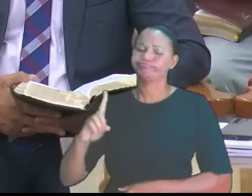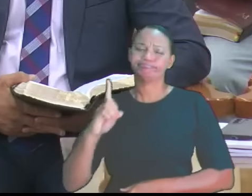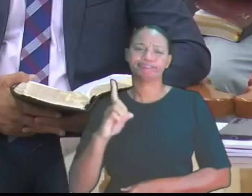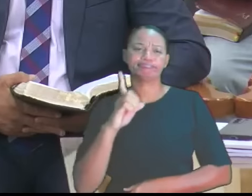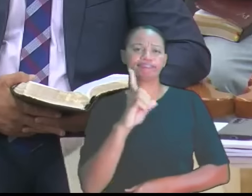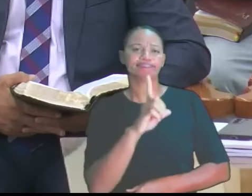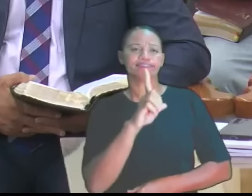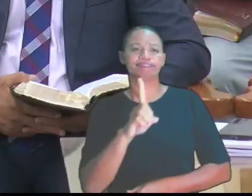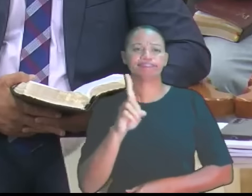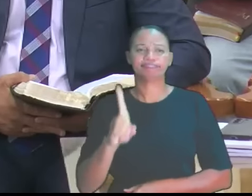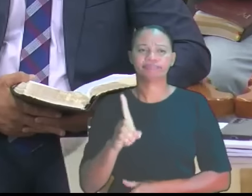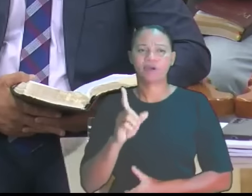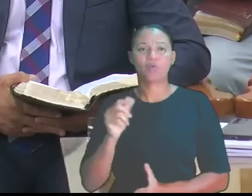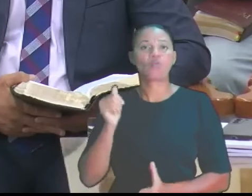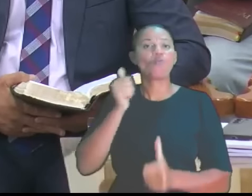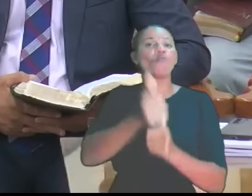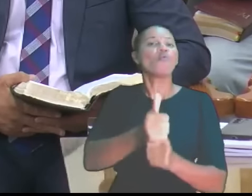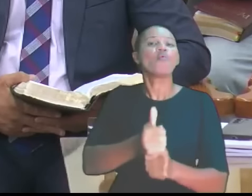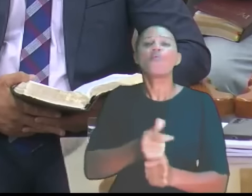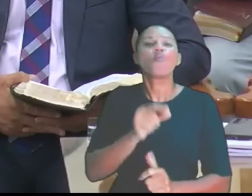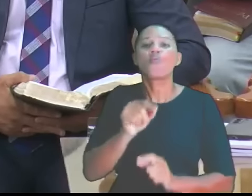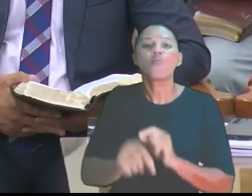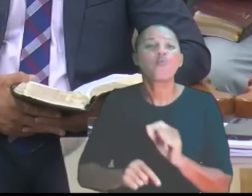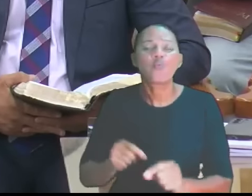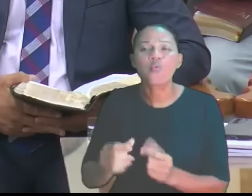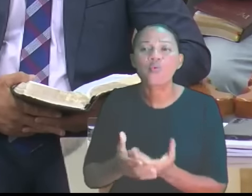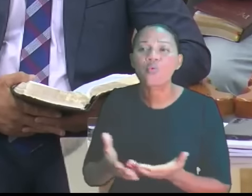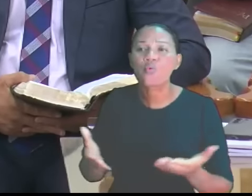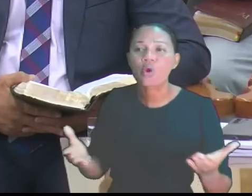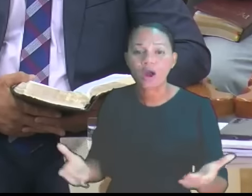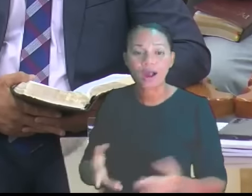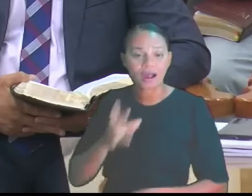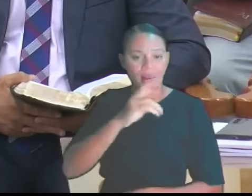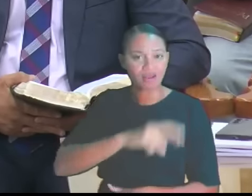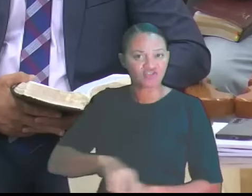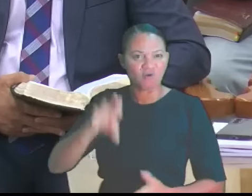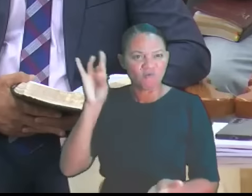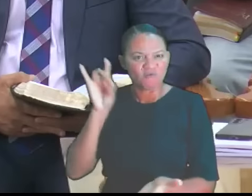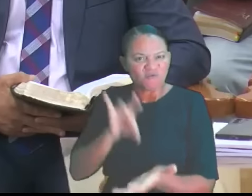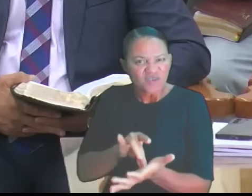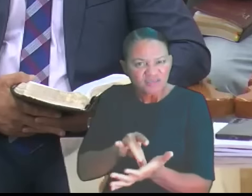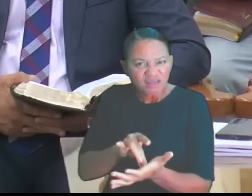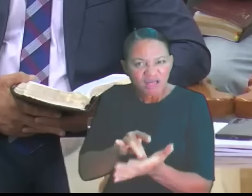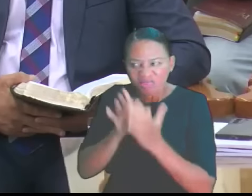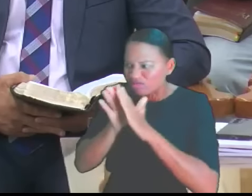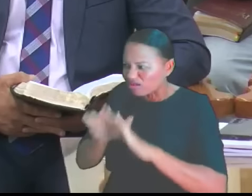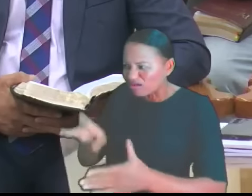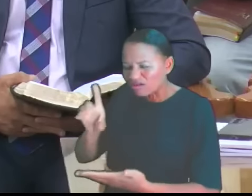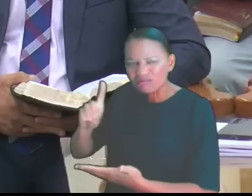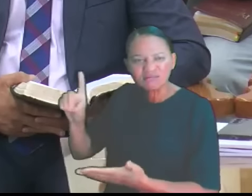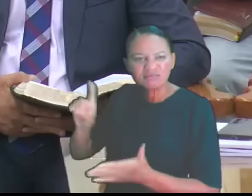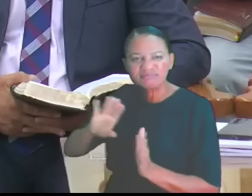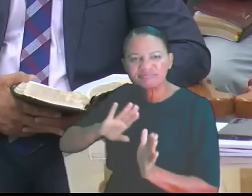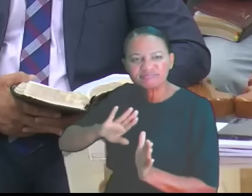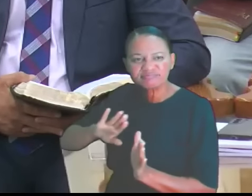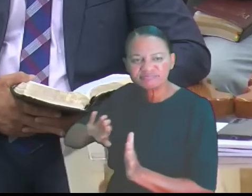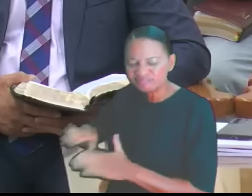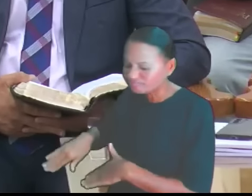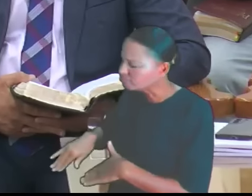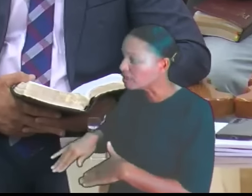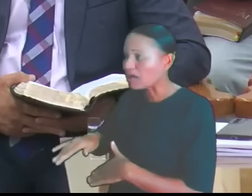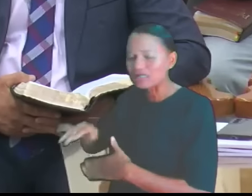então substituiu a religião oficial, a adoração a